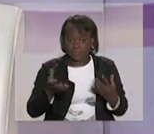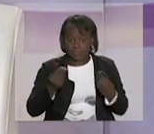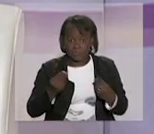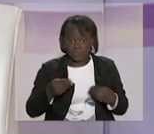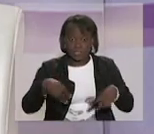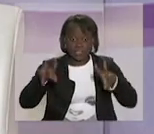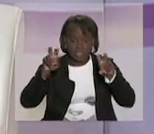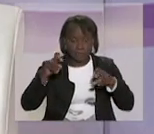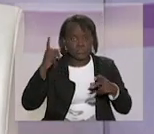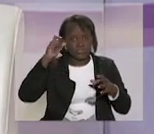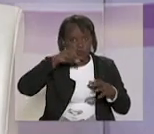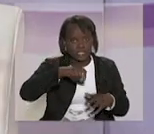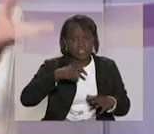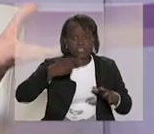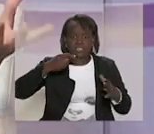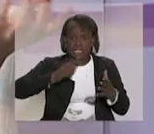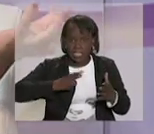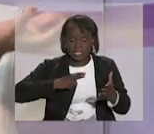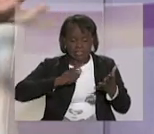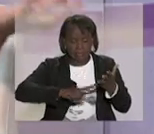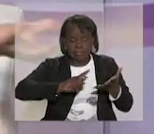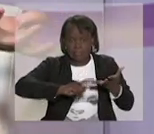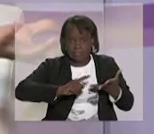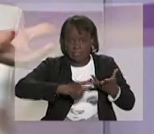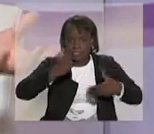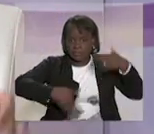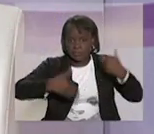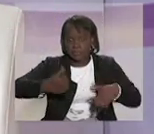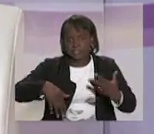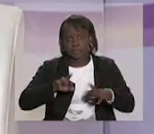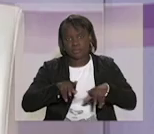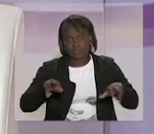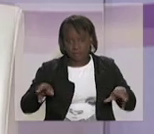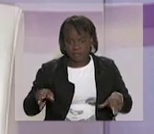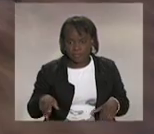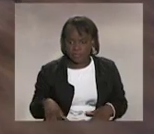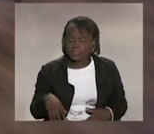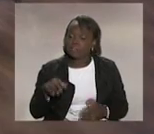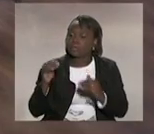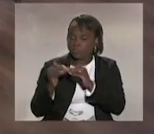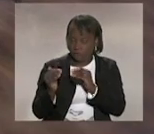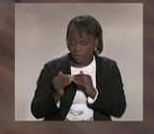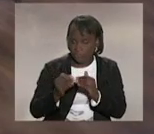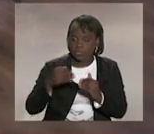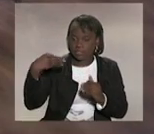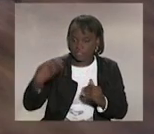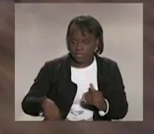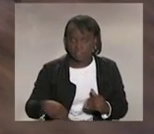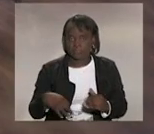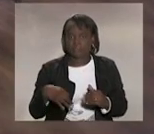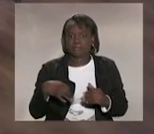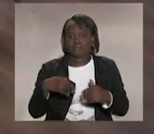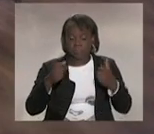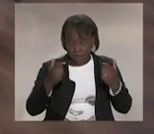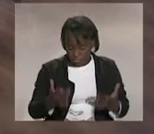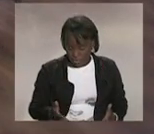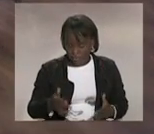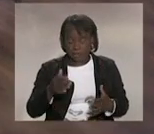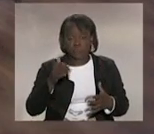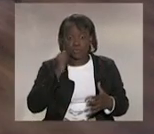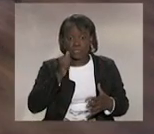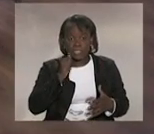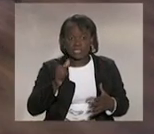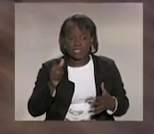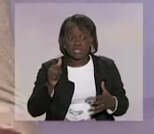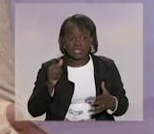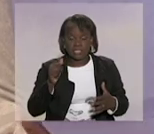é um assunto, né, muito complexo, tem muitas facetas para a gente debater. Exatamente. Eu concordo plenamente com essa parte dela, que